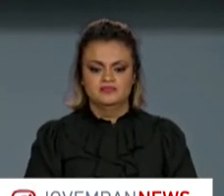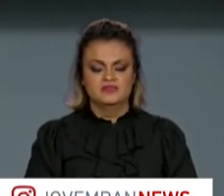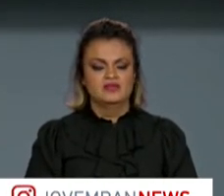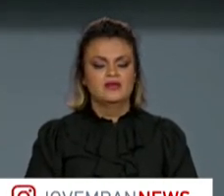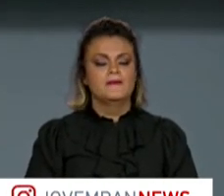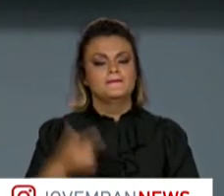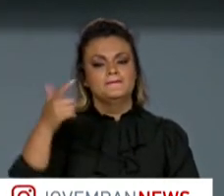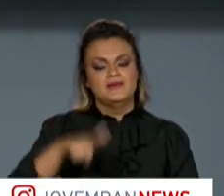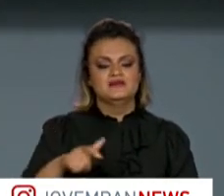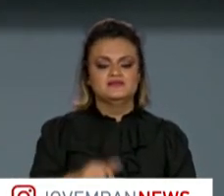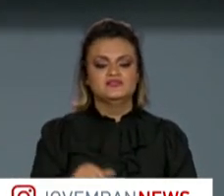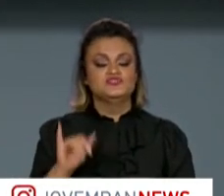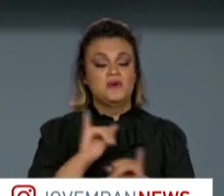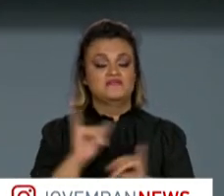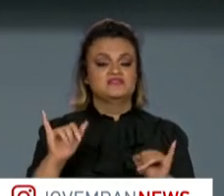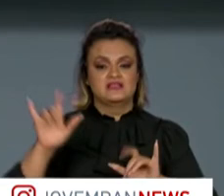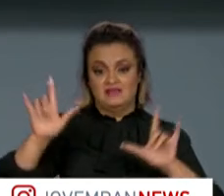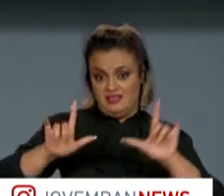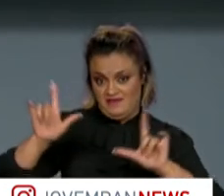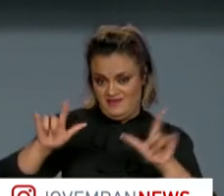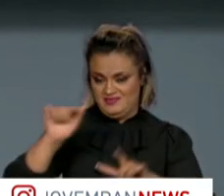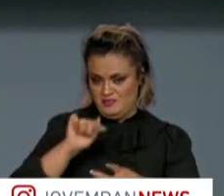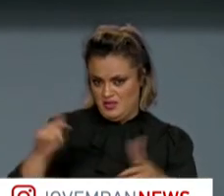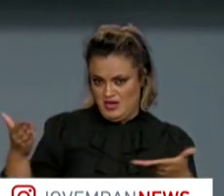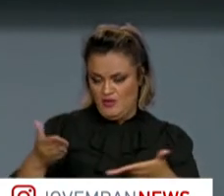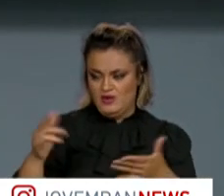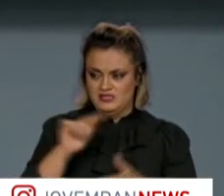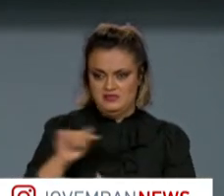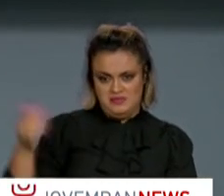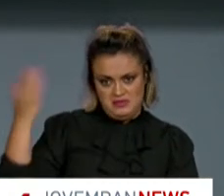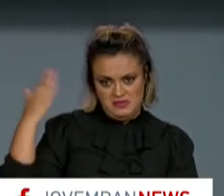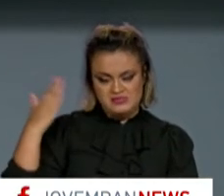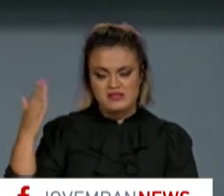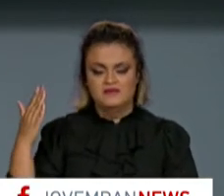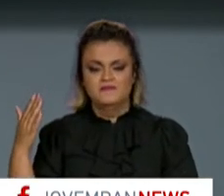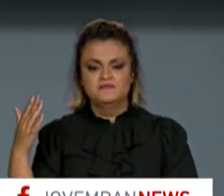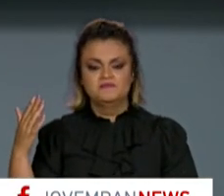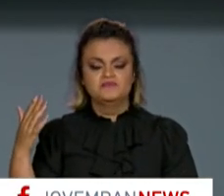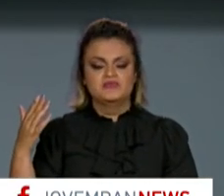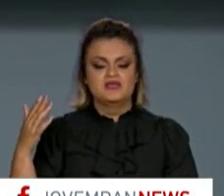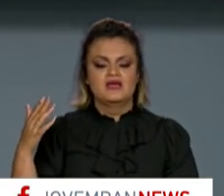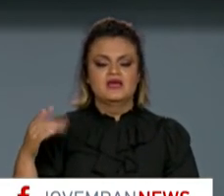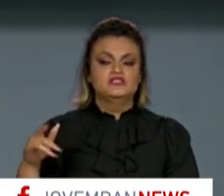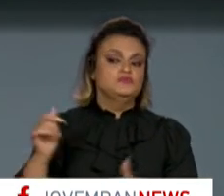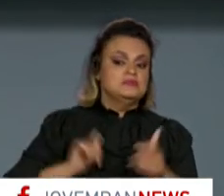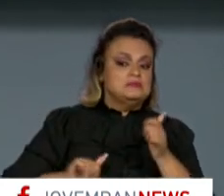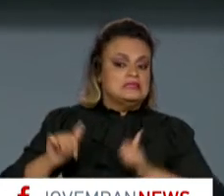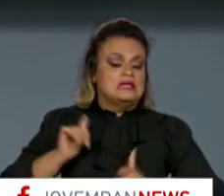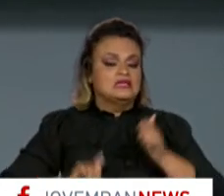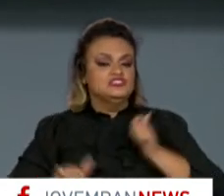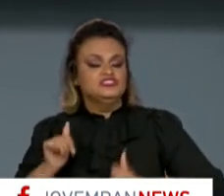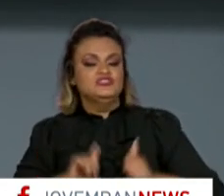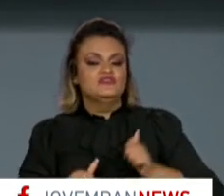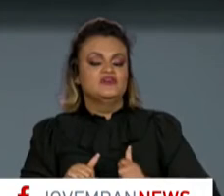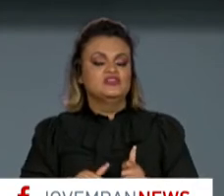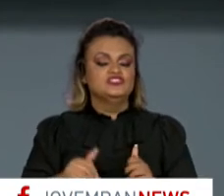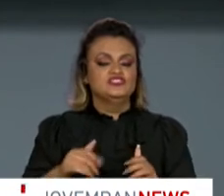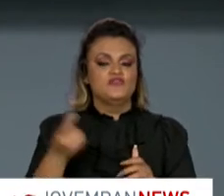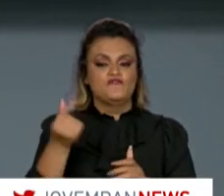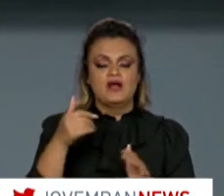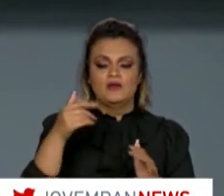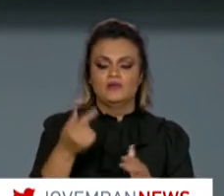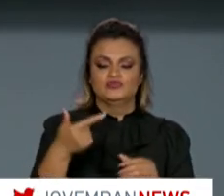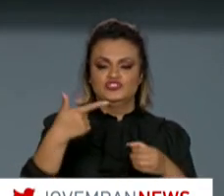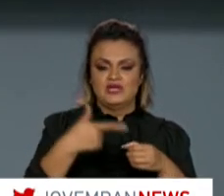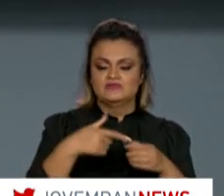também, no noticiário dessa semana e da semana passada, uma expectativa de que a queda do